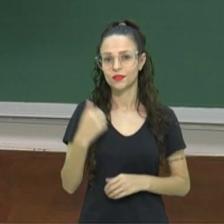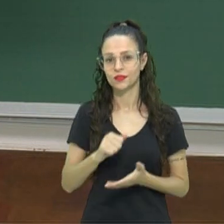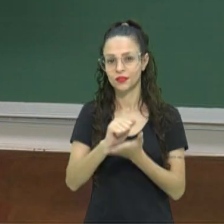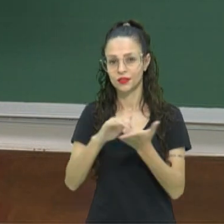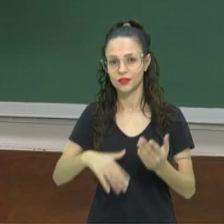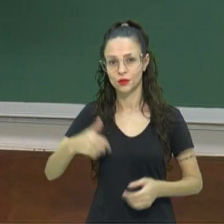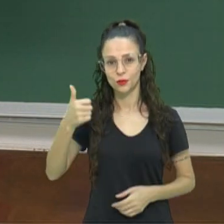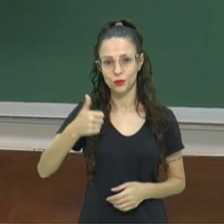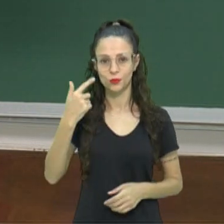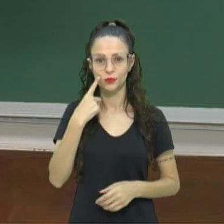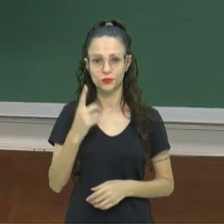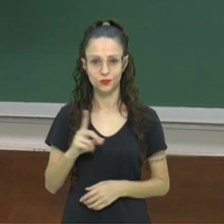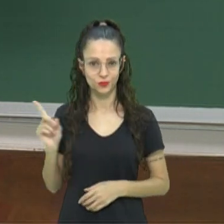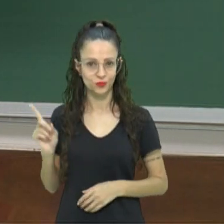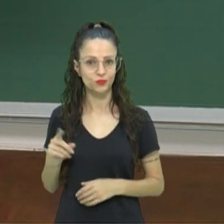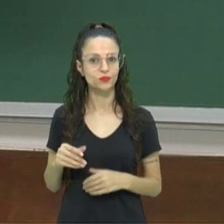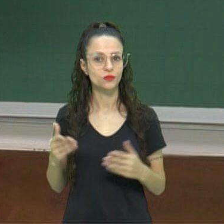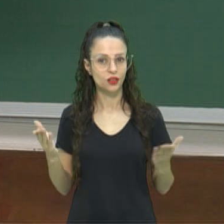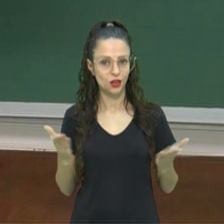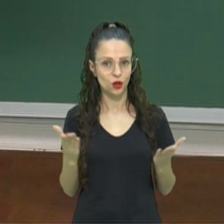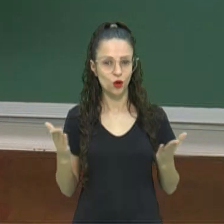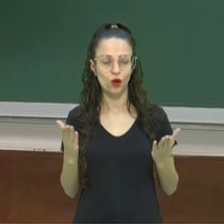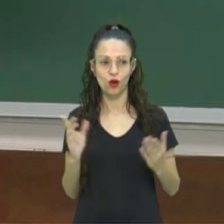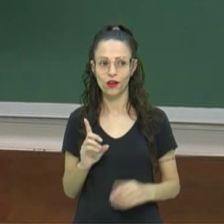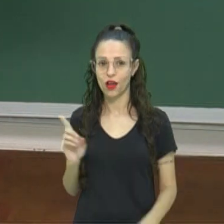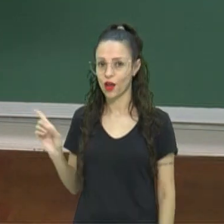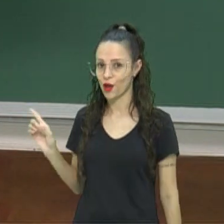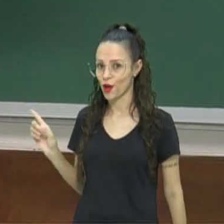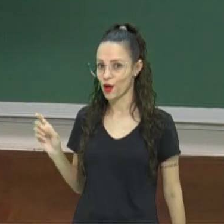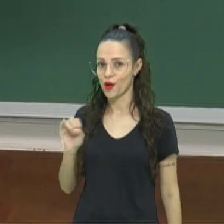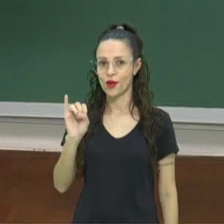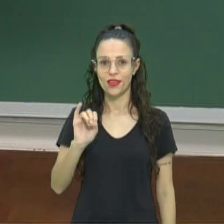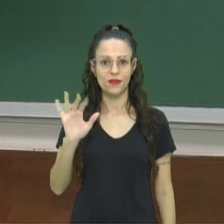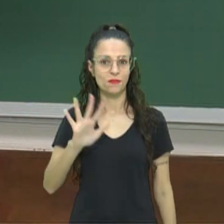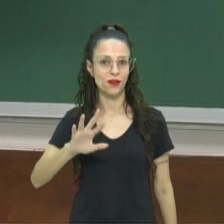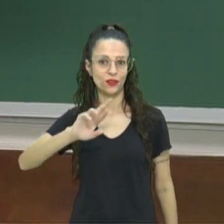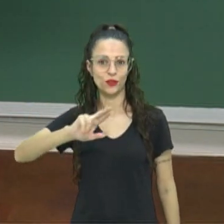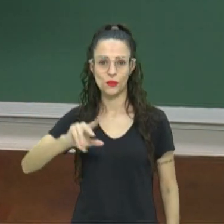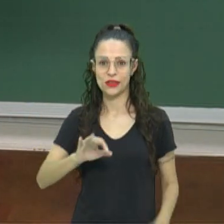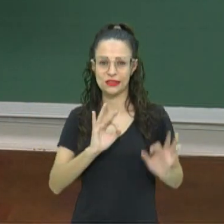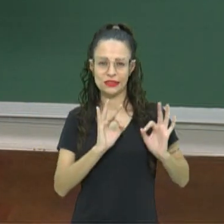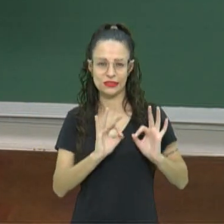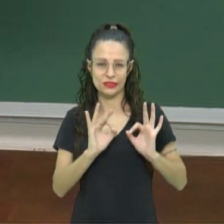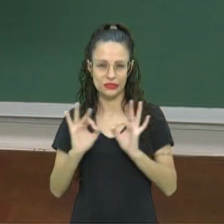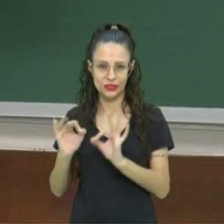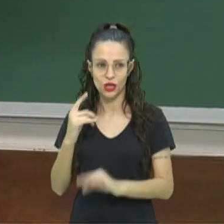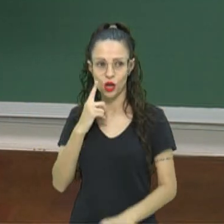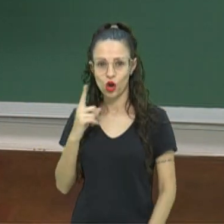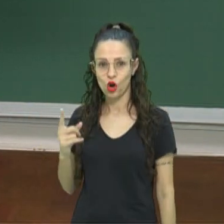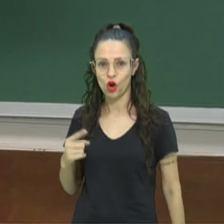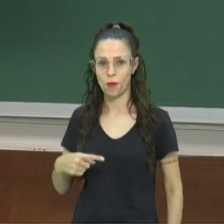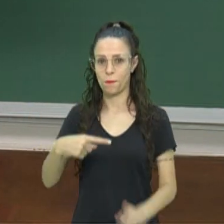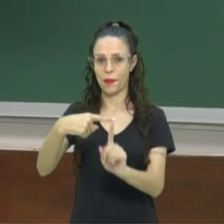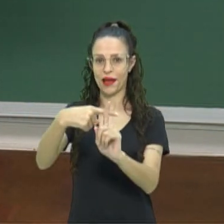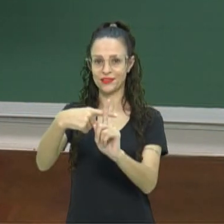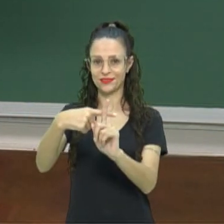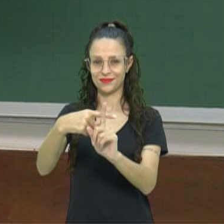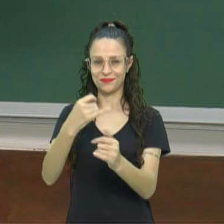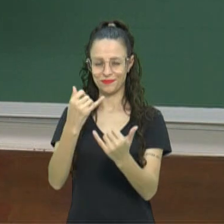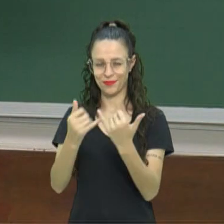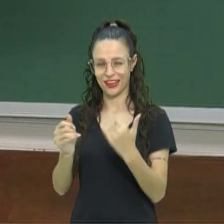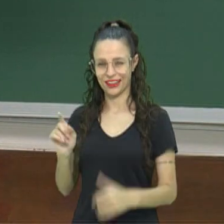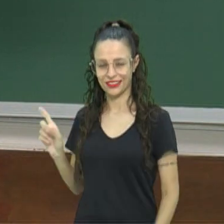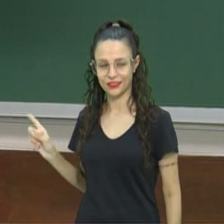1. Ó, agora eu coloquei uma figura que não é certinha. Ela não é, tipo um sinal de mais gigante,